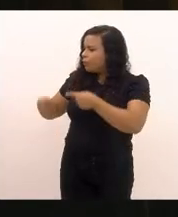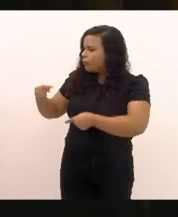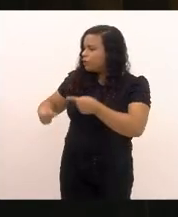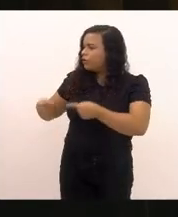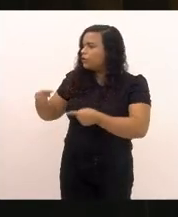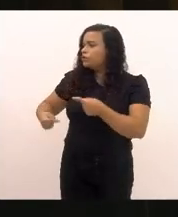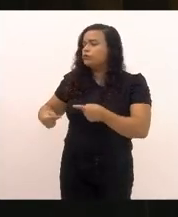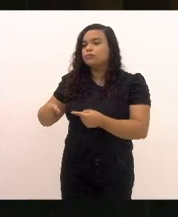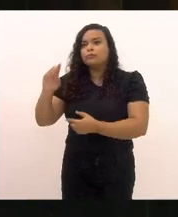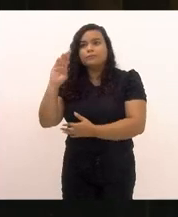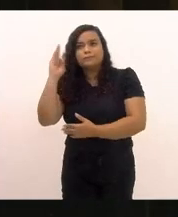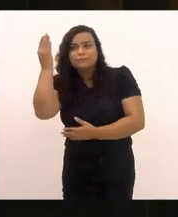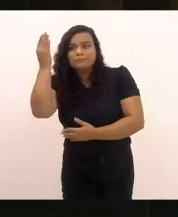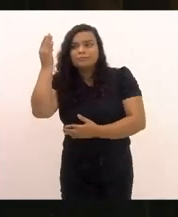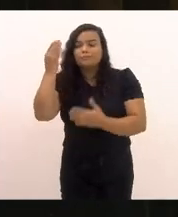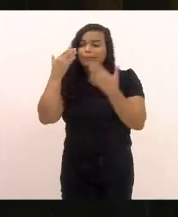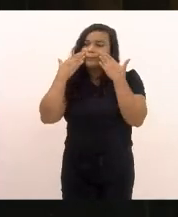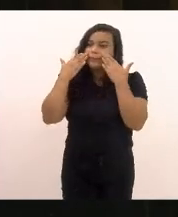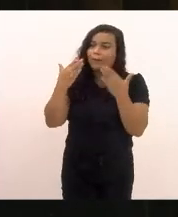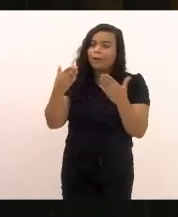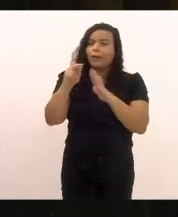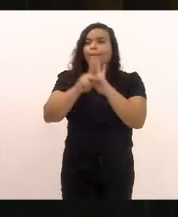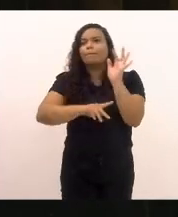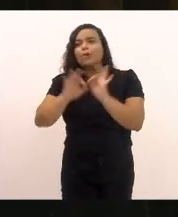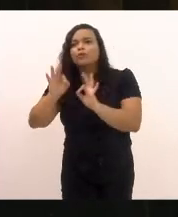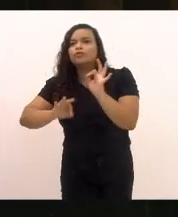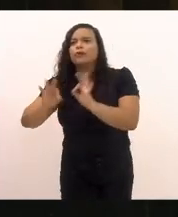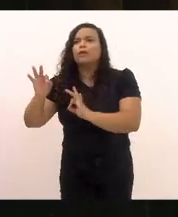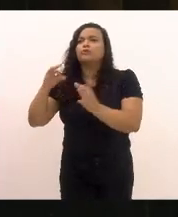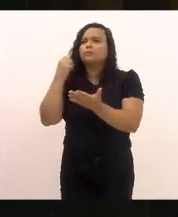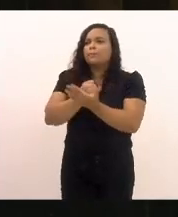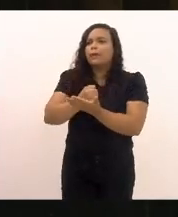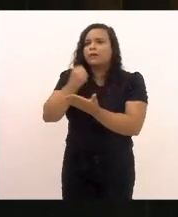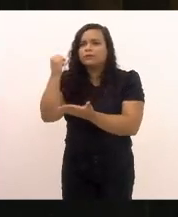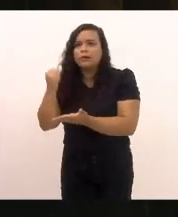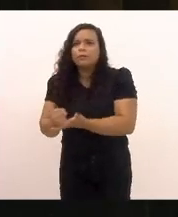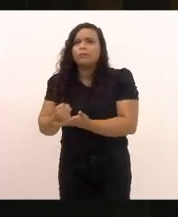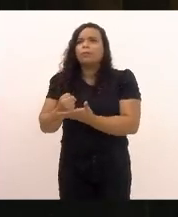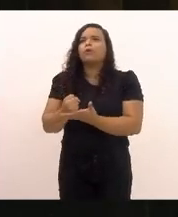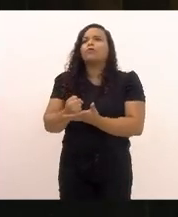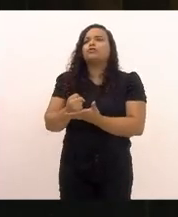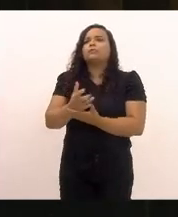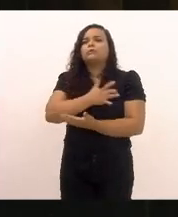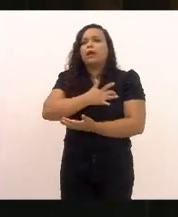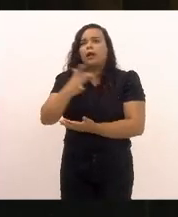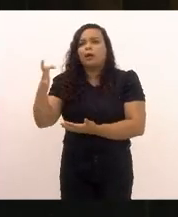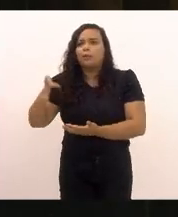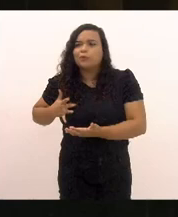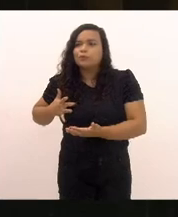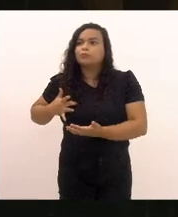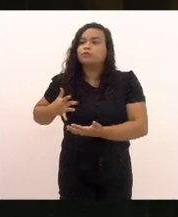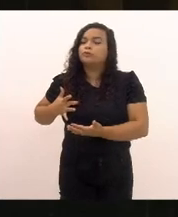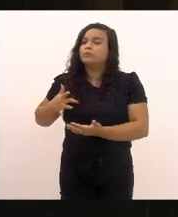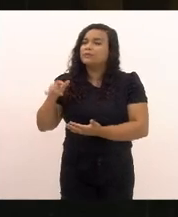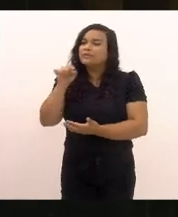hipócritas apresentem projetos para passaporte sanitário nessa casa. Isso é uma